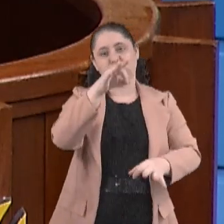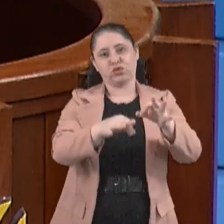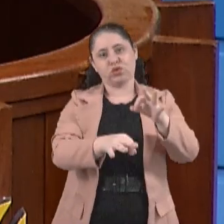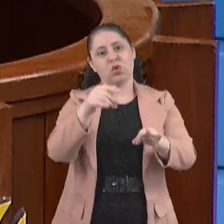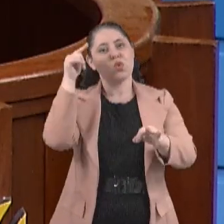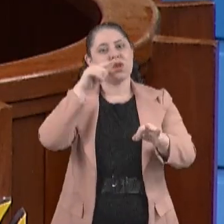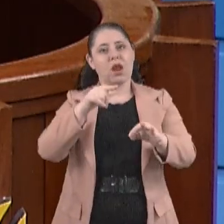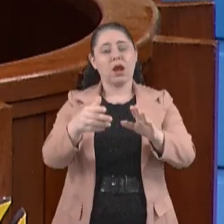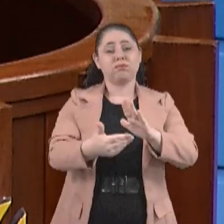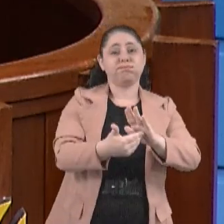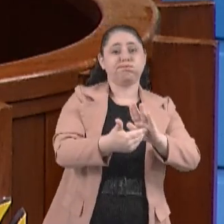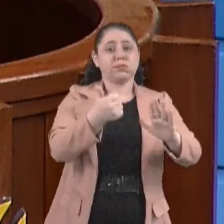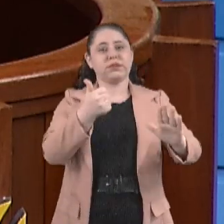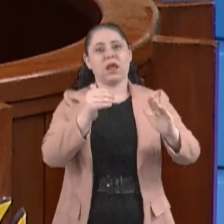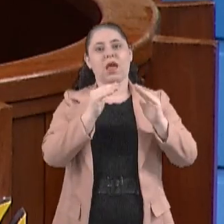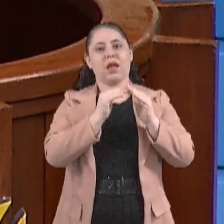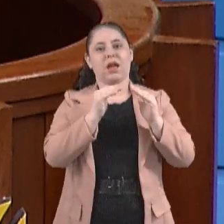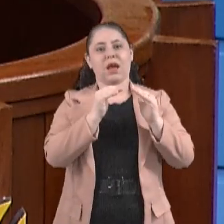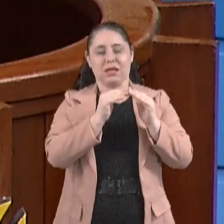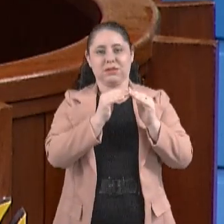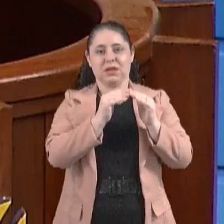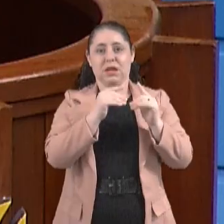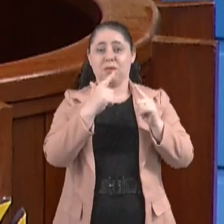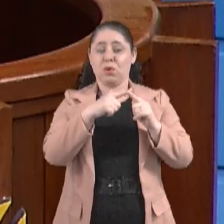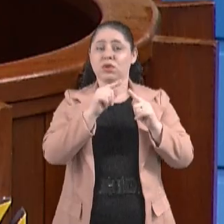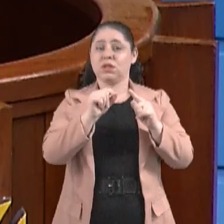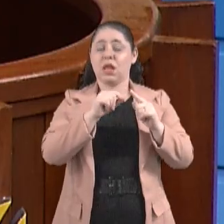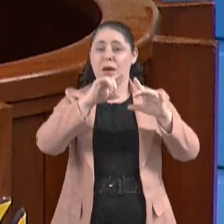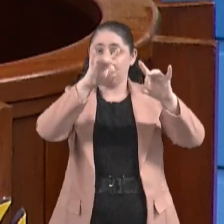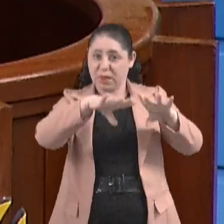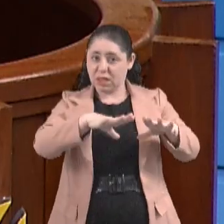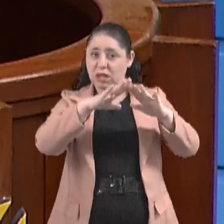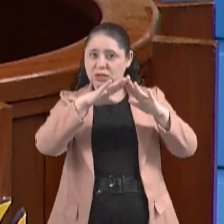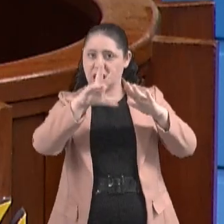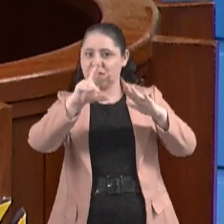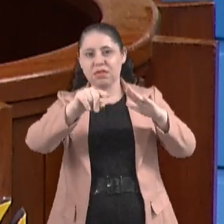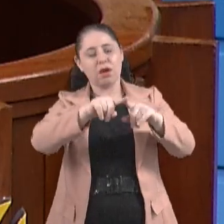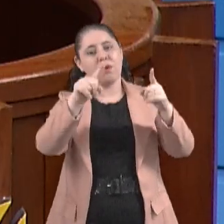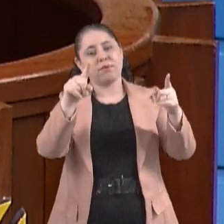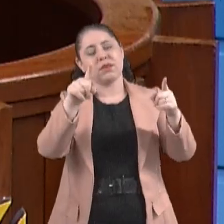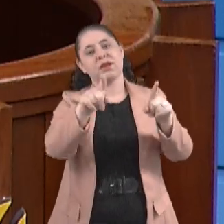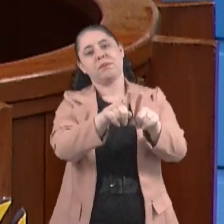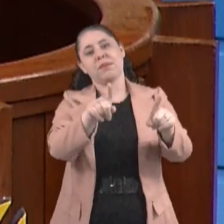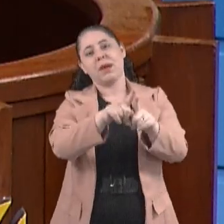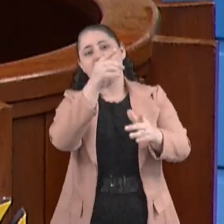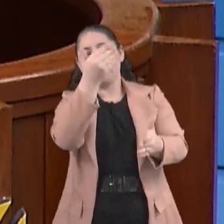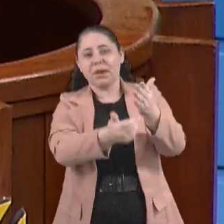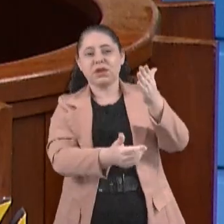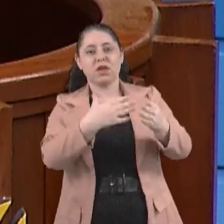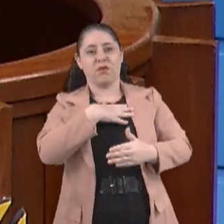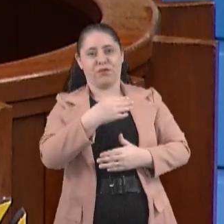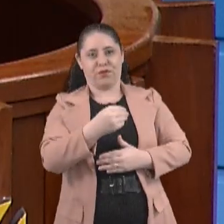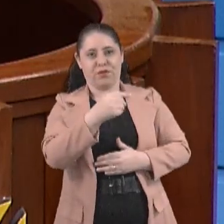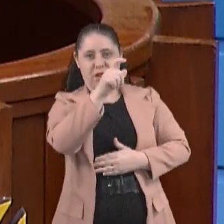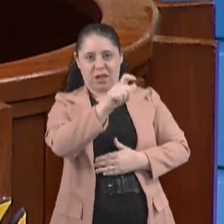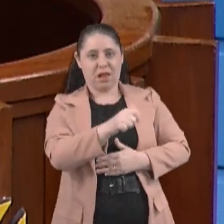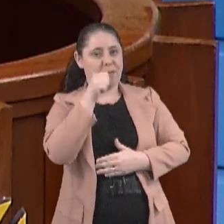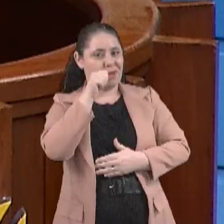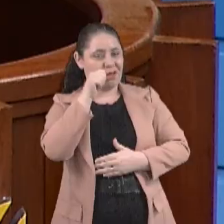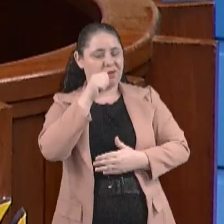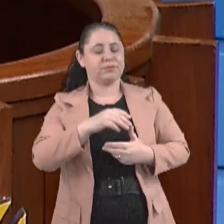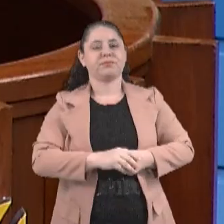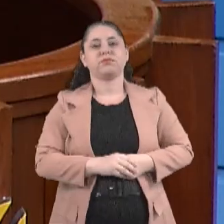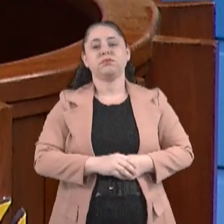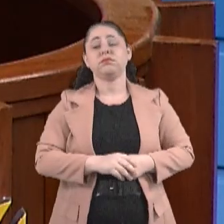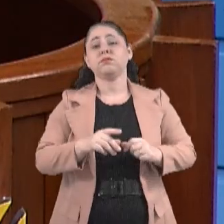e conseguiram retirá-la de casa sem que isso caracterizasse abandono do lar e resultasse na perda da guarda dos filhos. Além